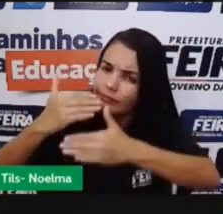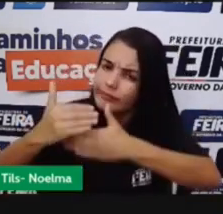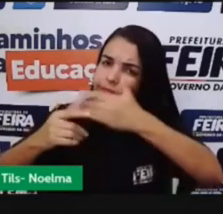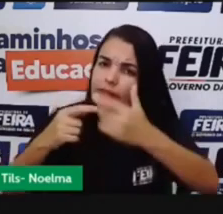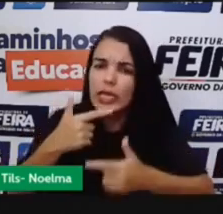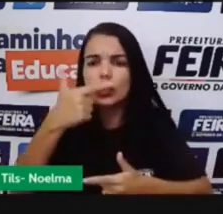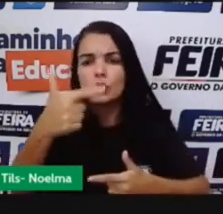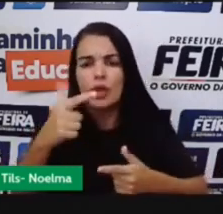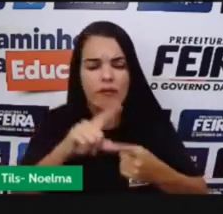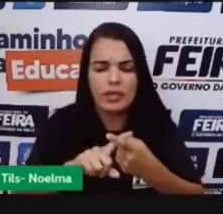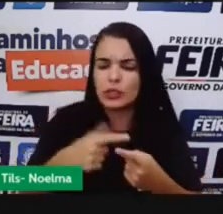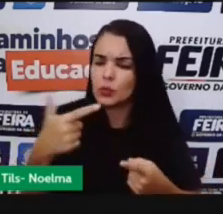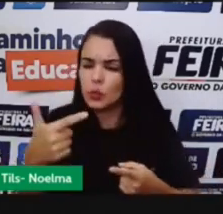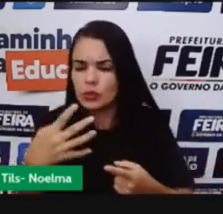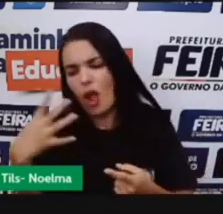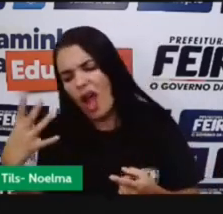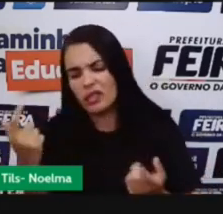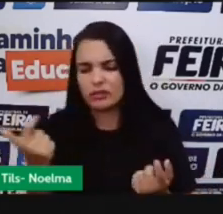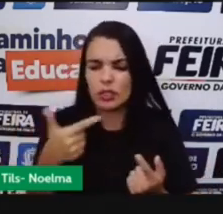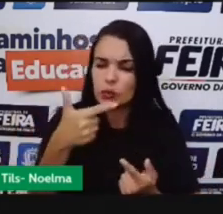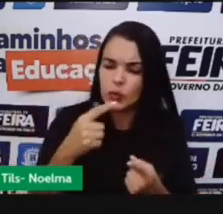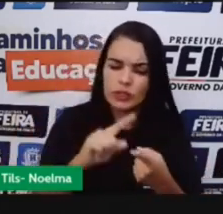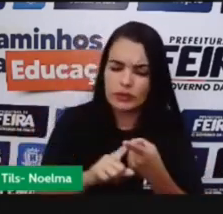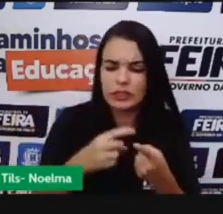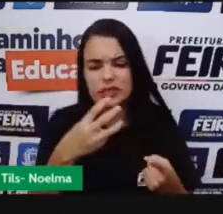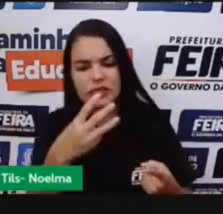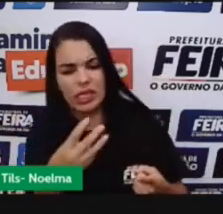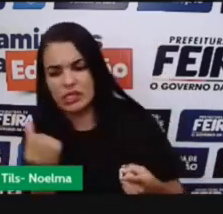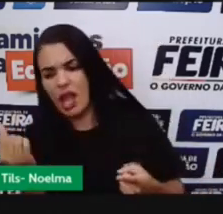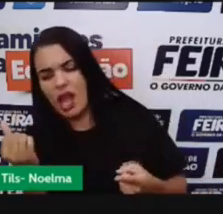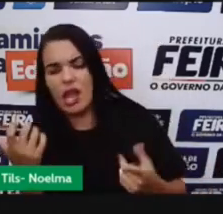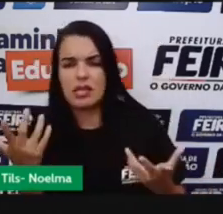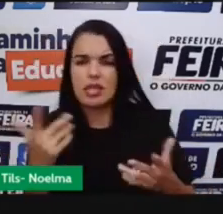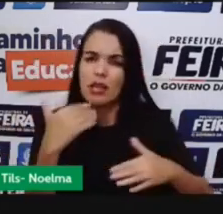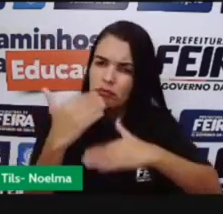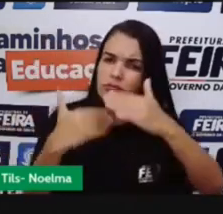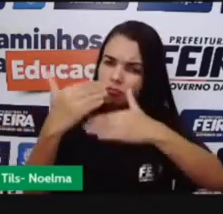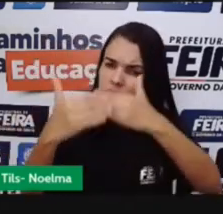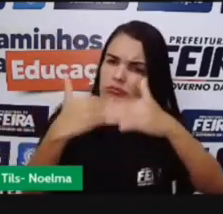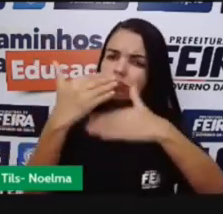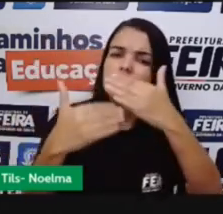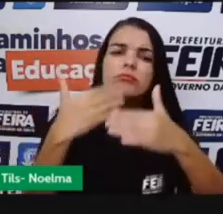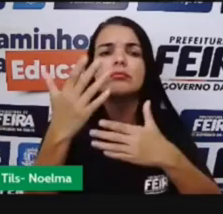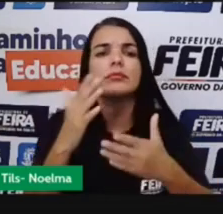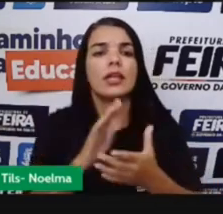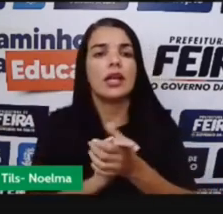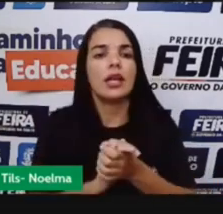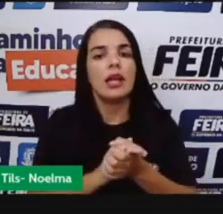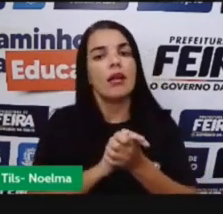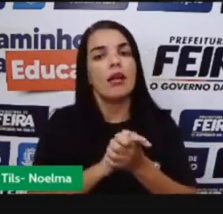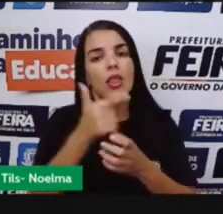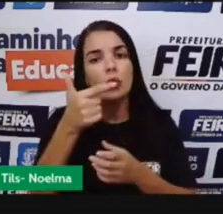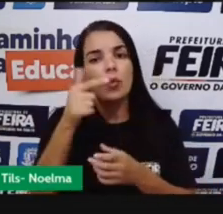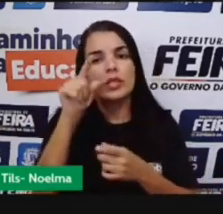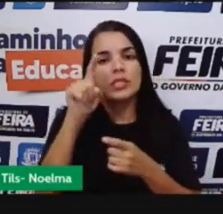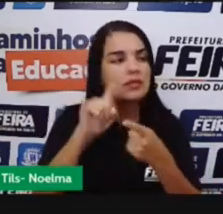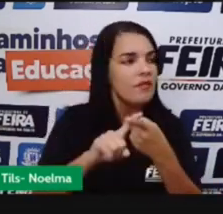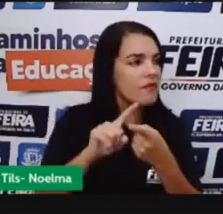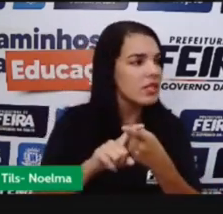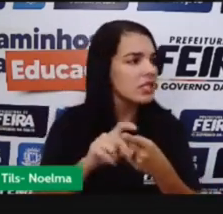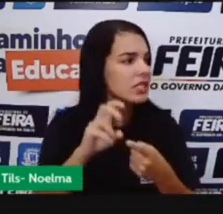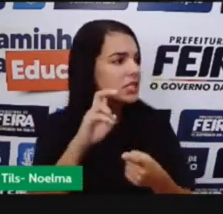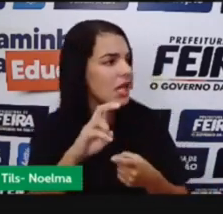vezes quanto? 2 vezes 4, 2 vezes 3, 6, 2 vezes 4, 8, 2 vezes 5, 10, 2 vezes